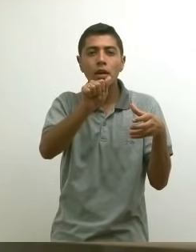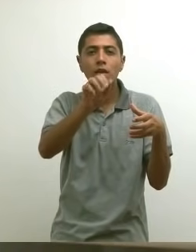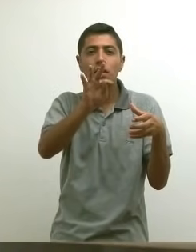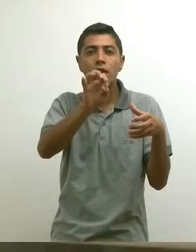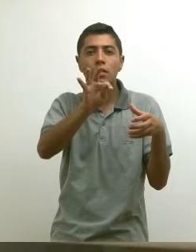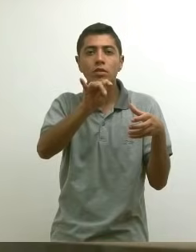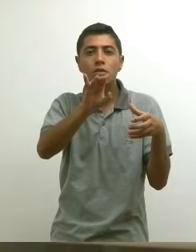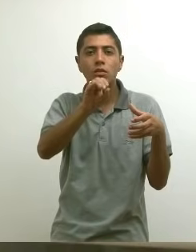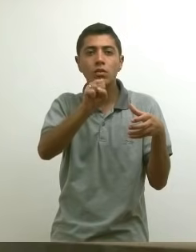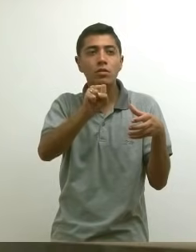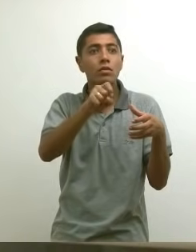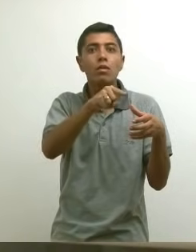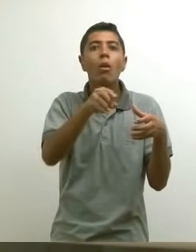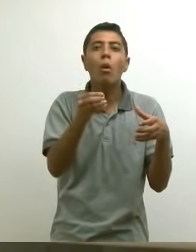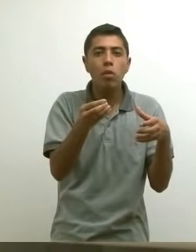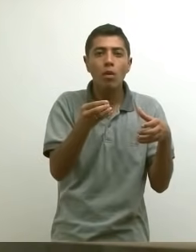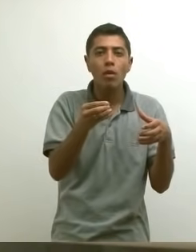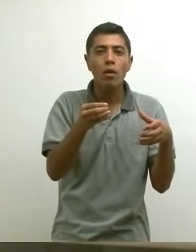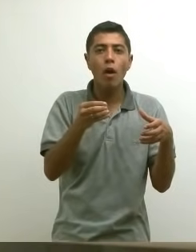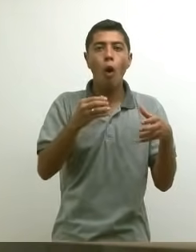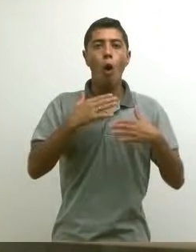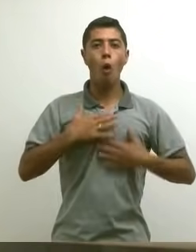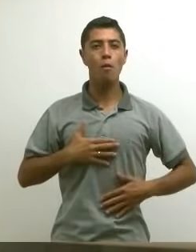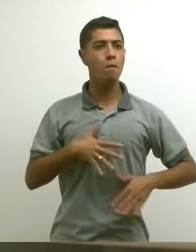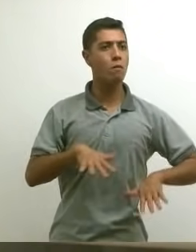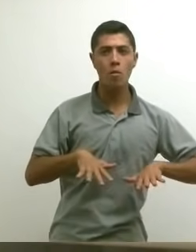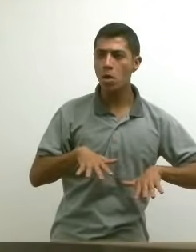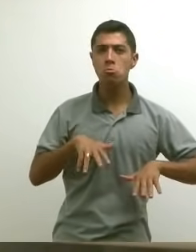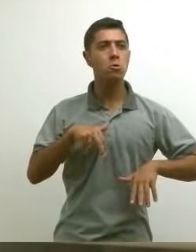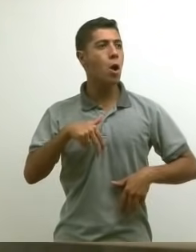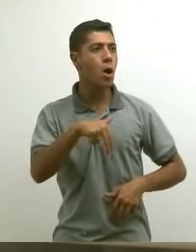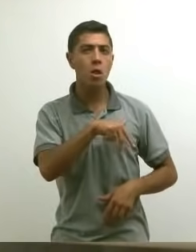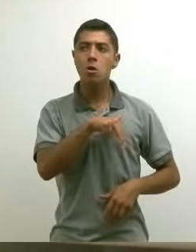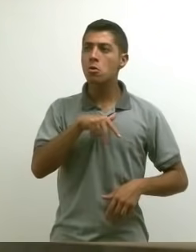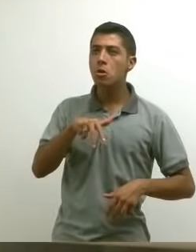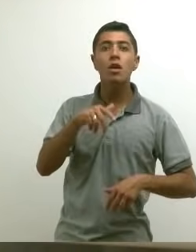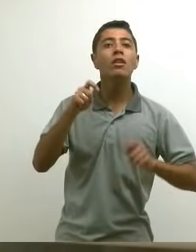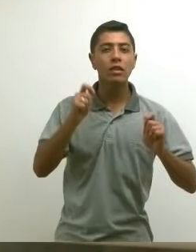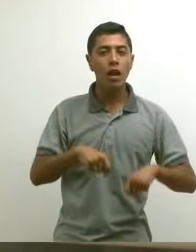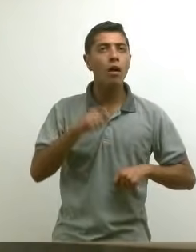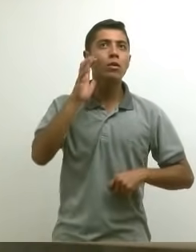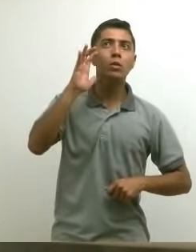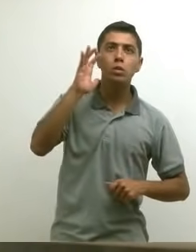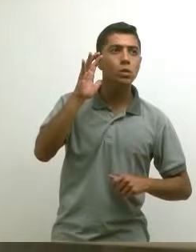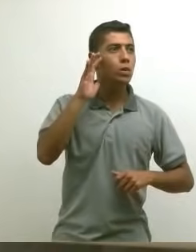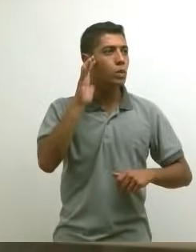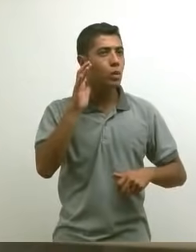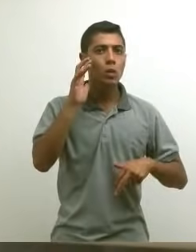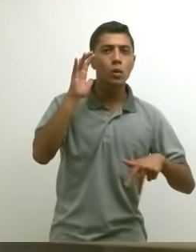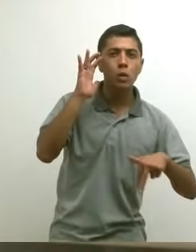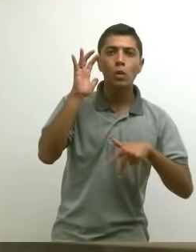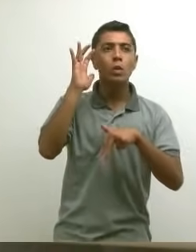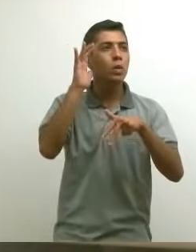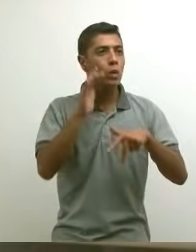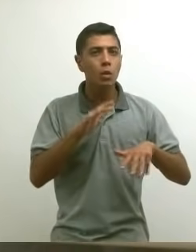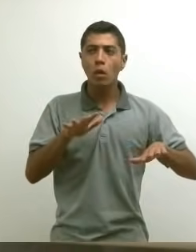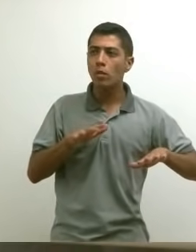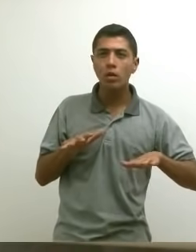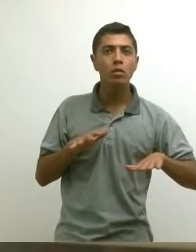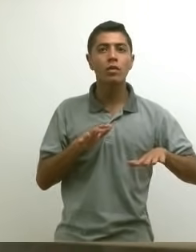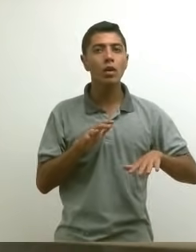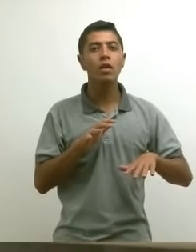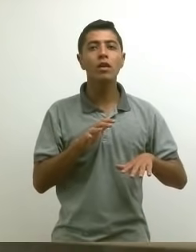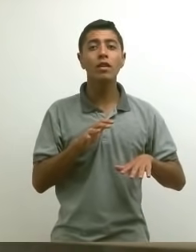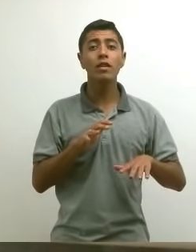mesmo tempo esse é o mundo do adolescente porque estão nessa fase hormônio um parto hormonal os membros vão